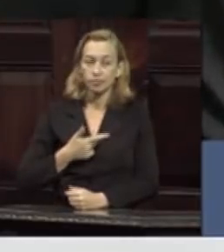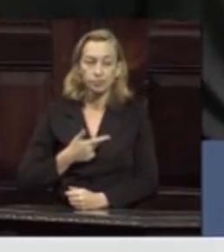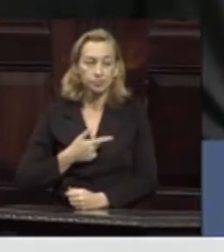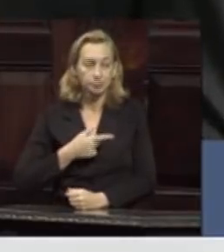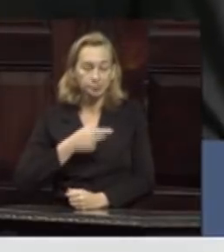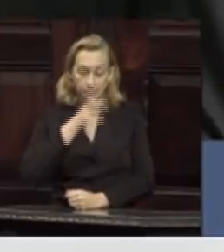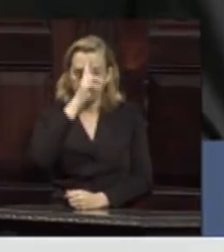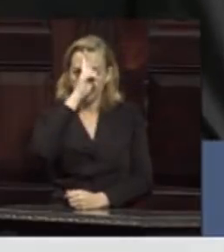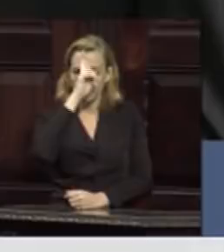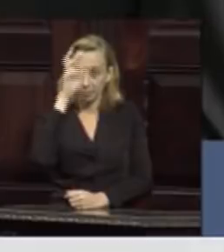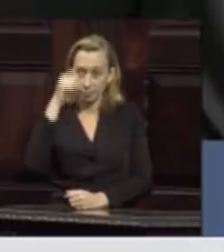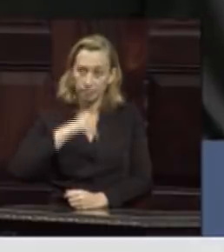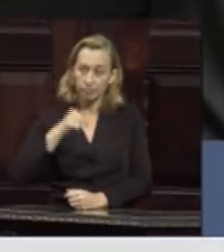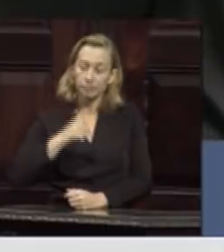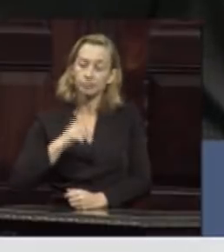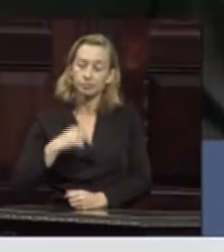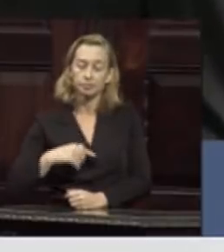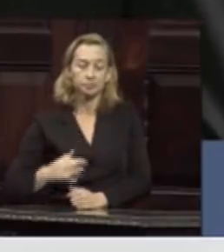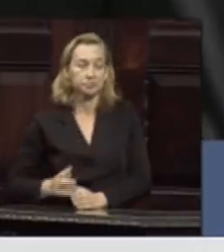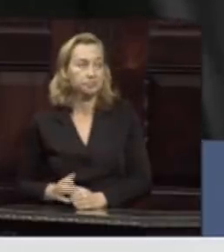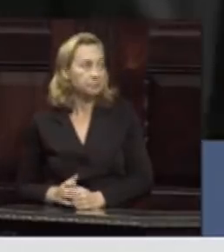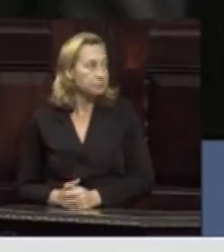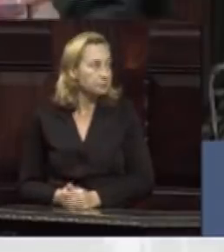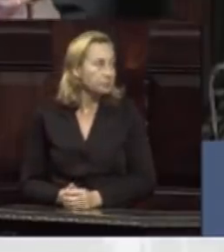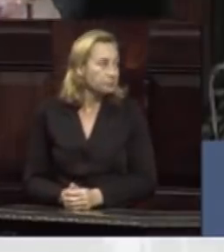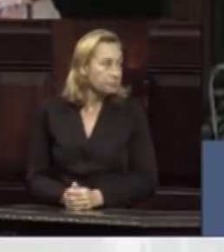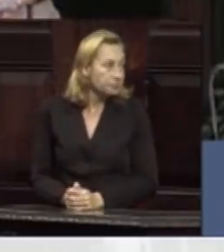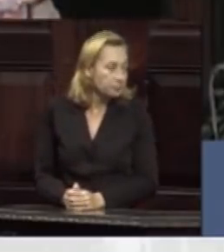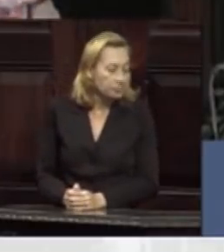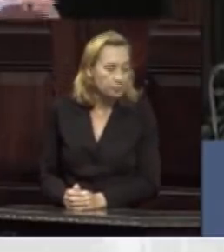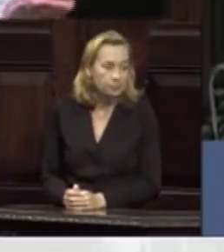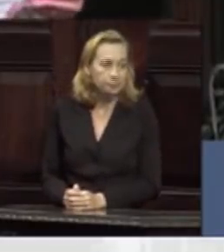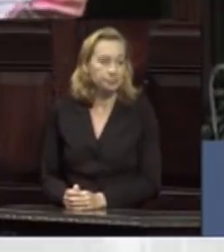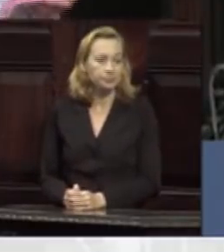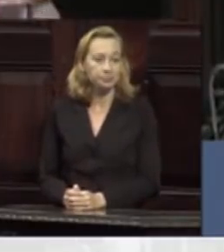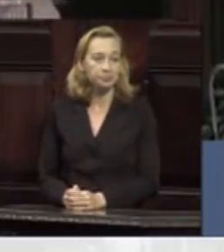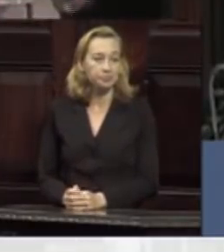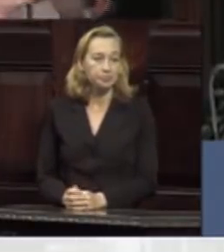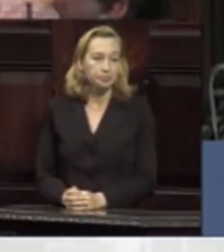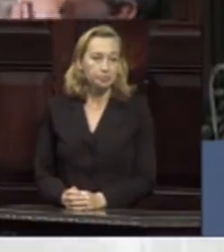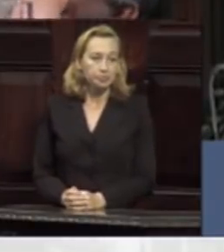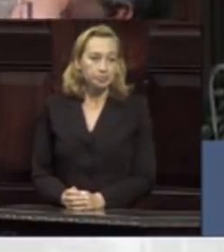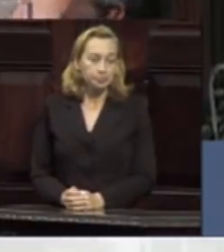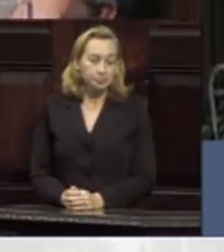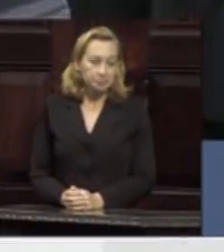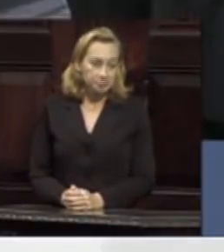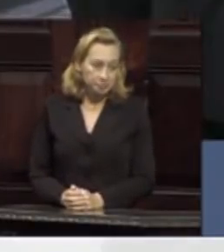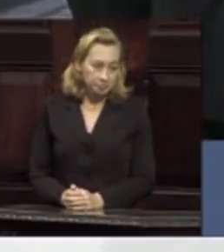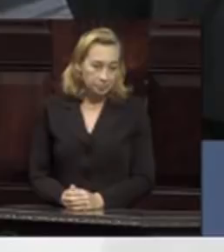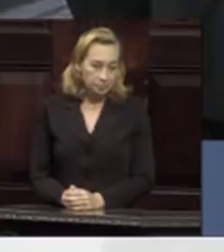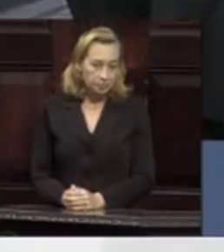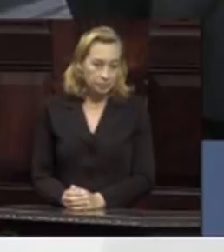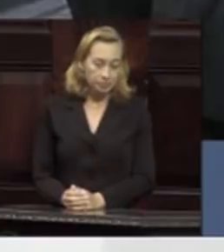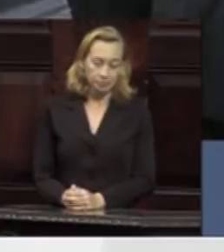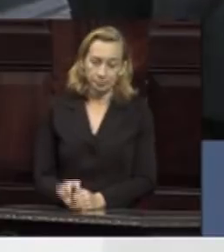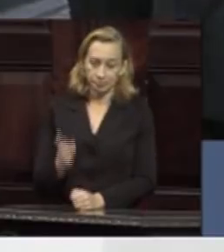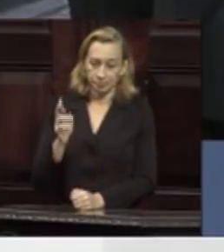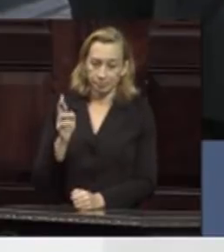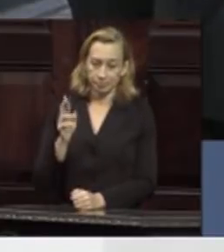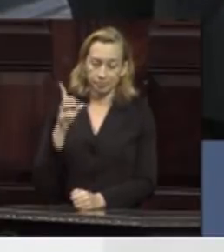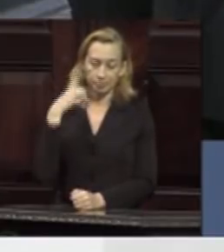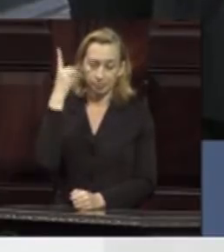horas, todos aqui na liderança. Obrigado, senhor presidente. Deputado Paulo Ramos, seguida a mim, que vamos para a pauta. Senhor presidente,